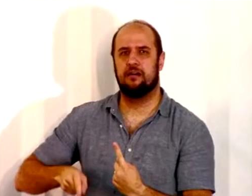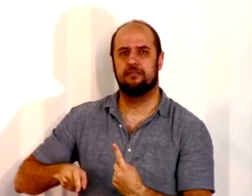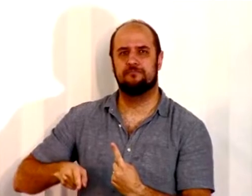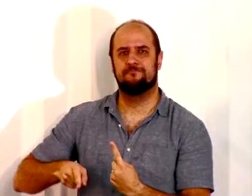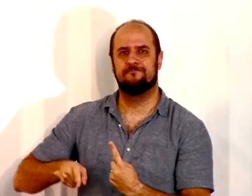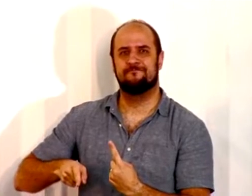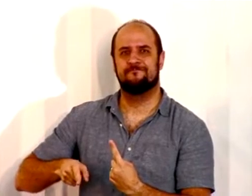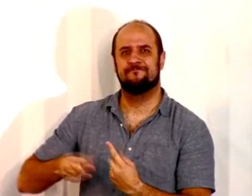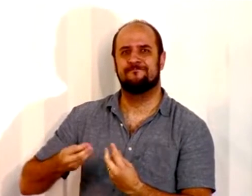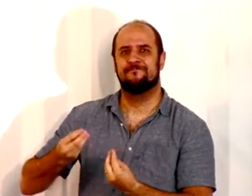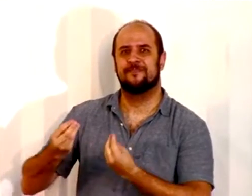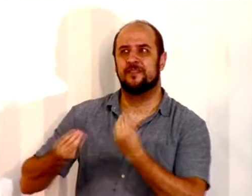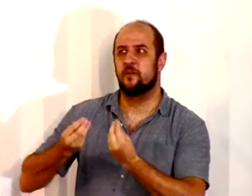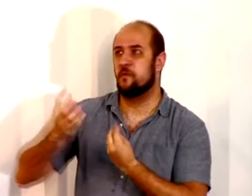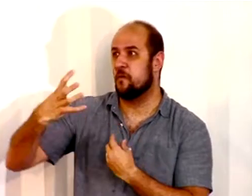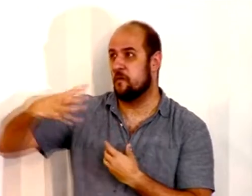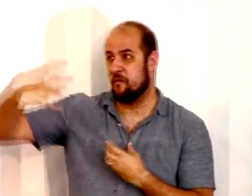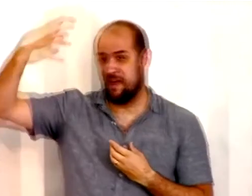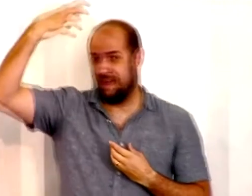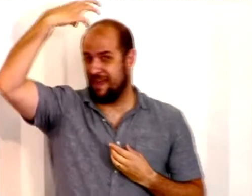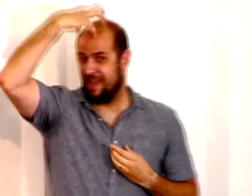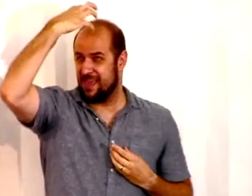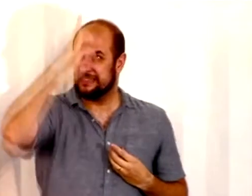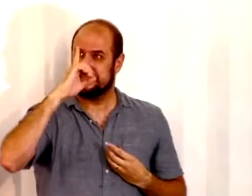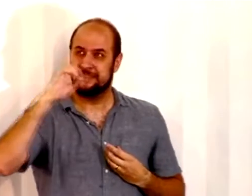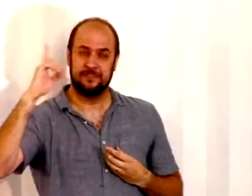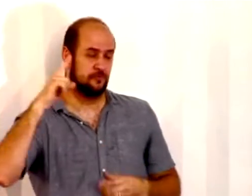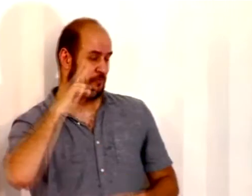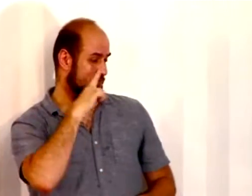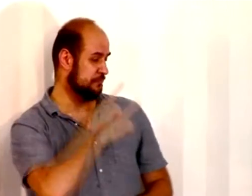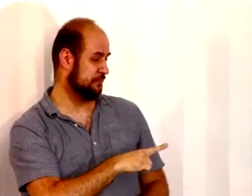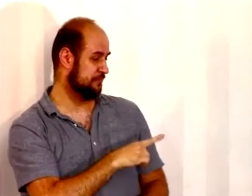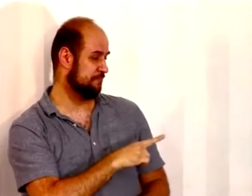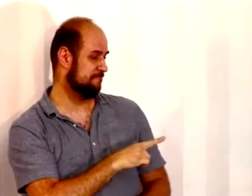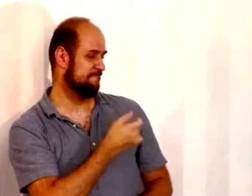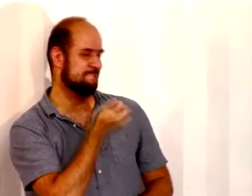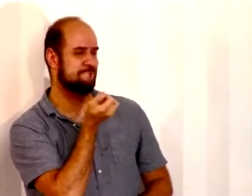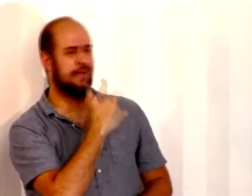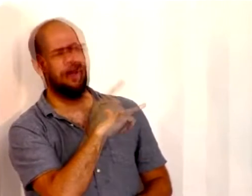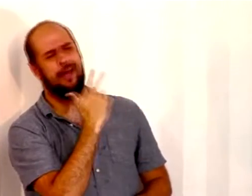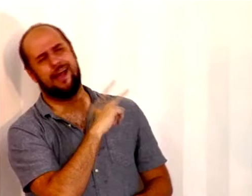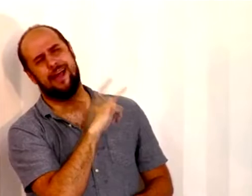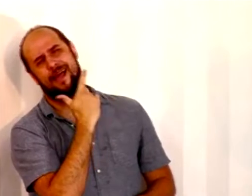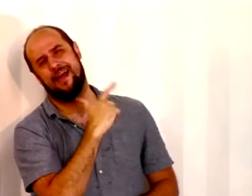dos senhores, o Rei dos reis, rirá dos reis da terra.